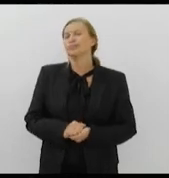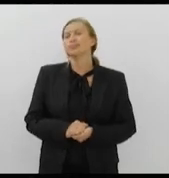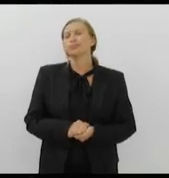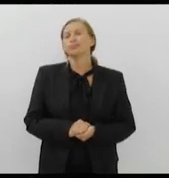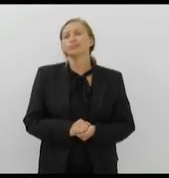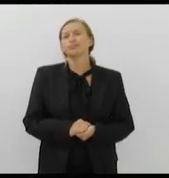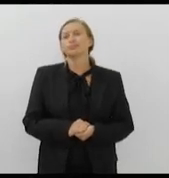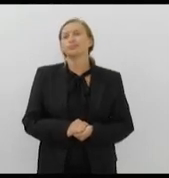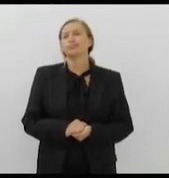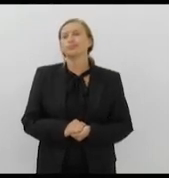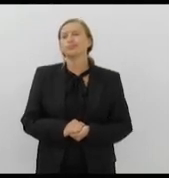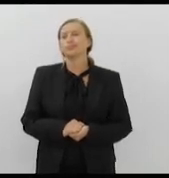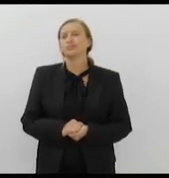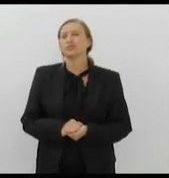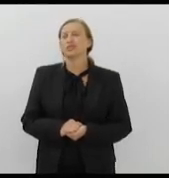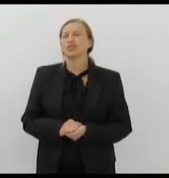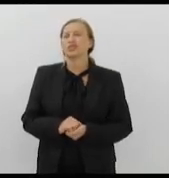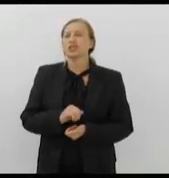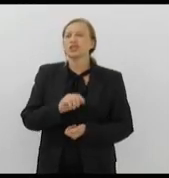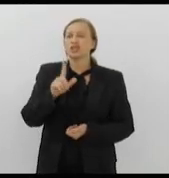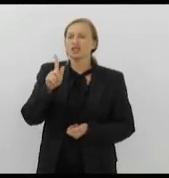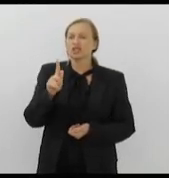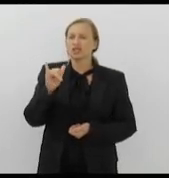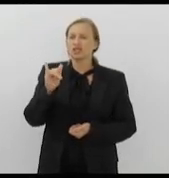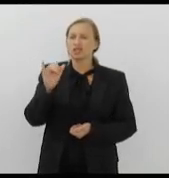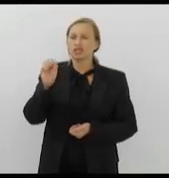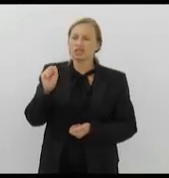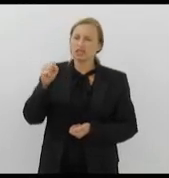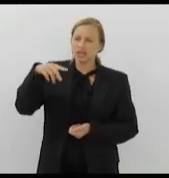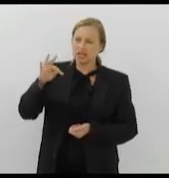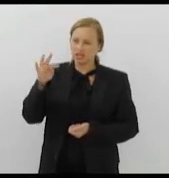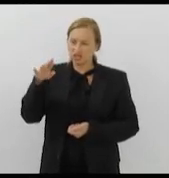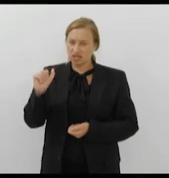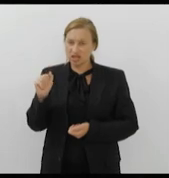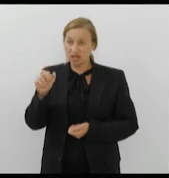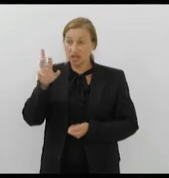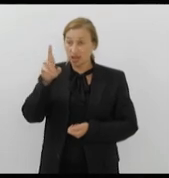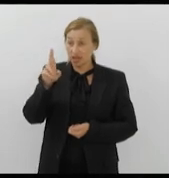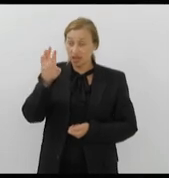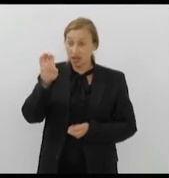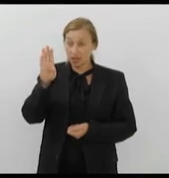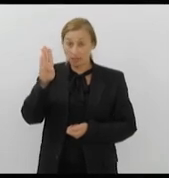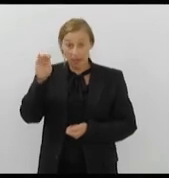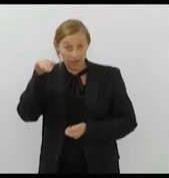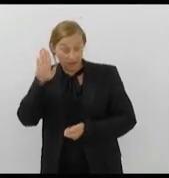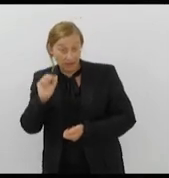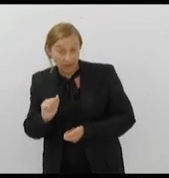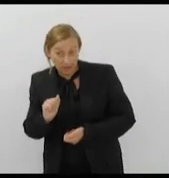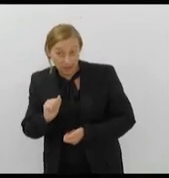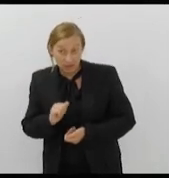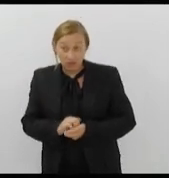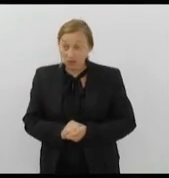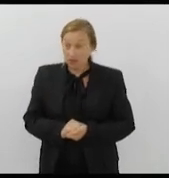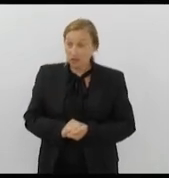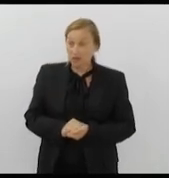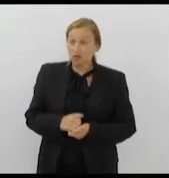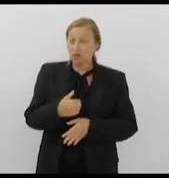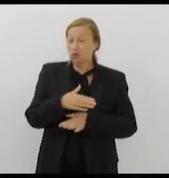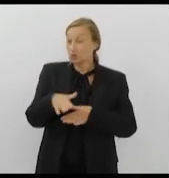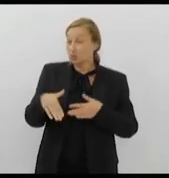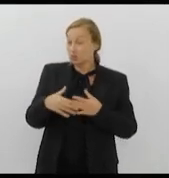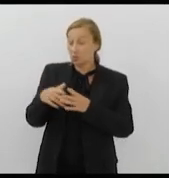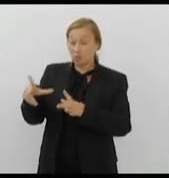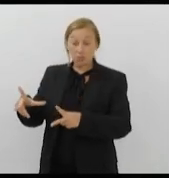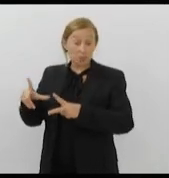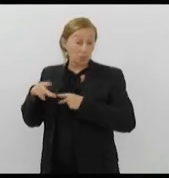a ginasta Rebeca de Andrade foi alvo de todas as